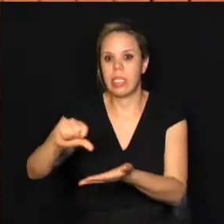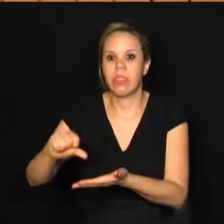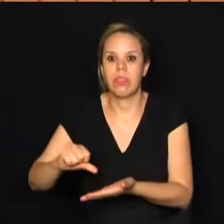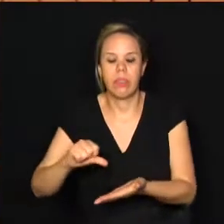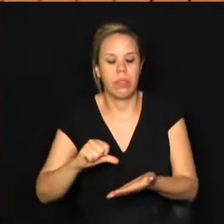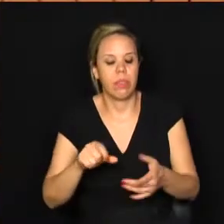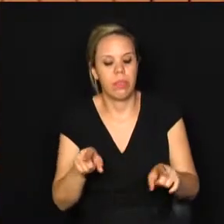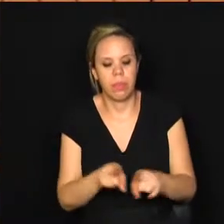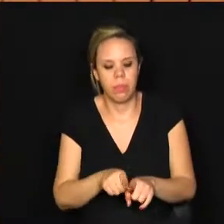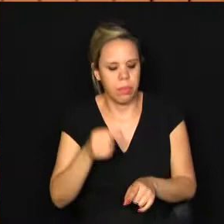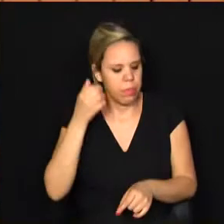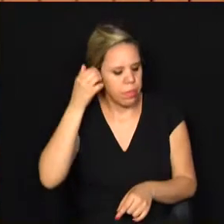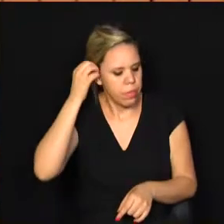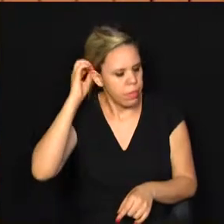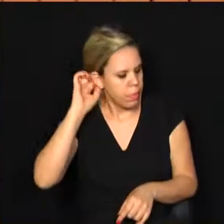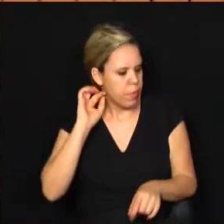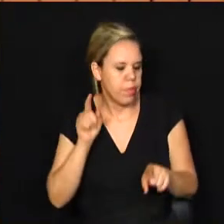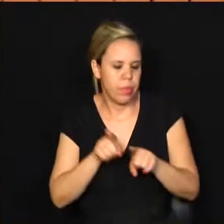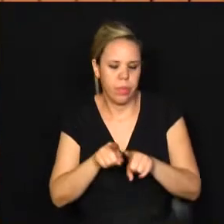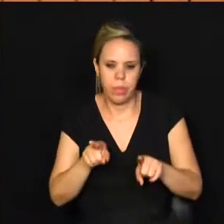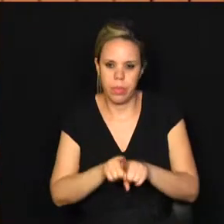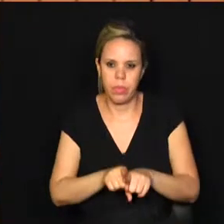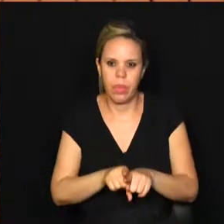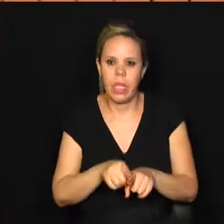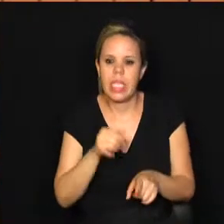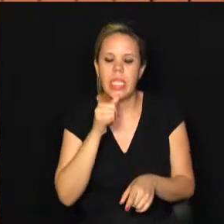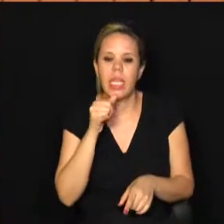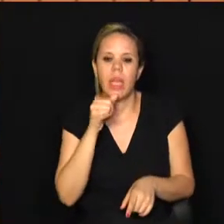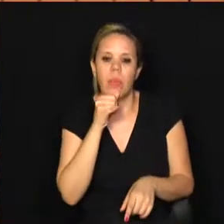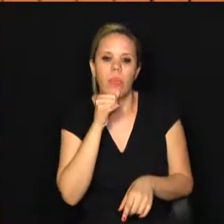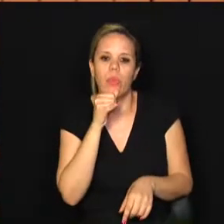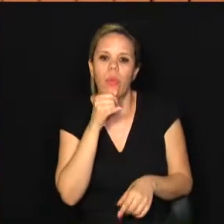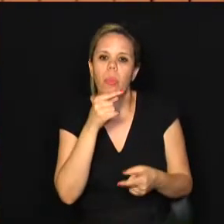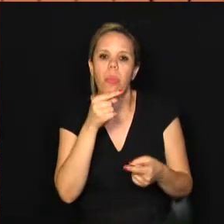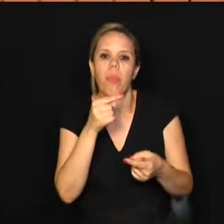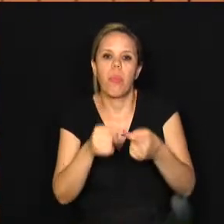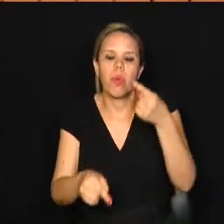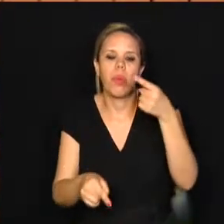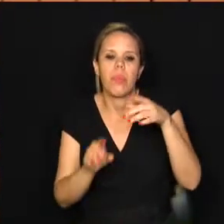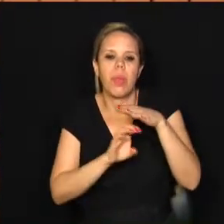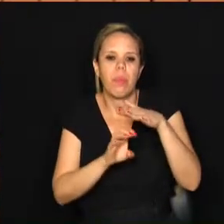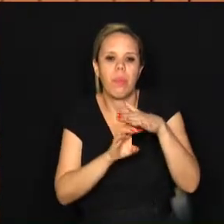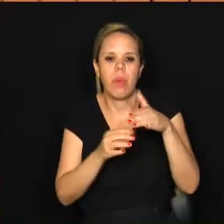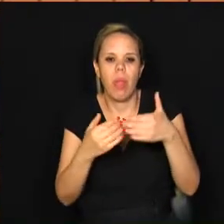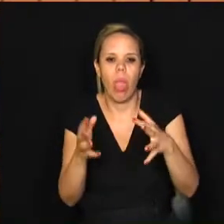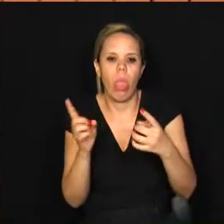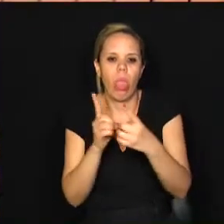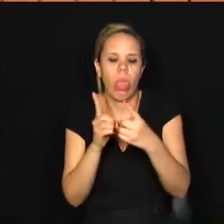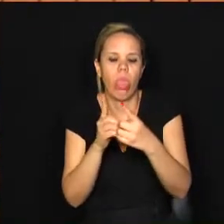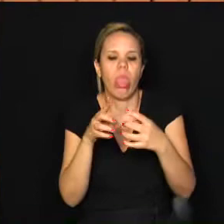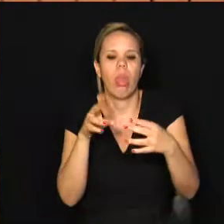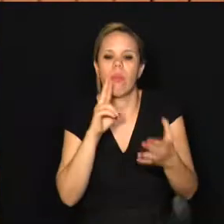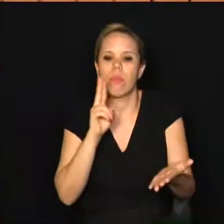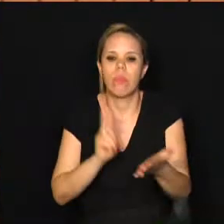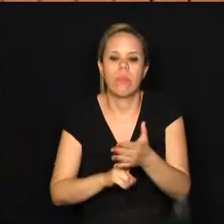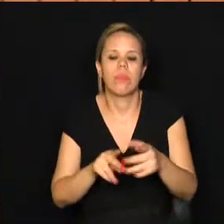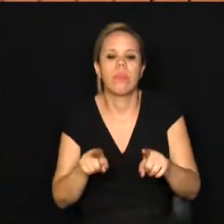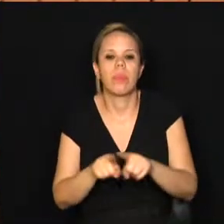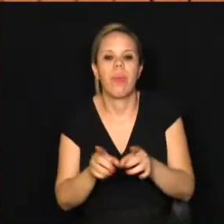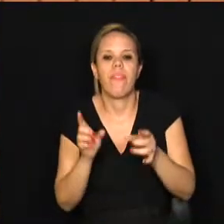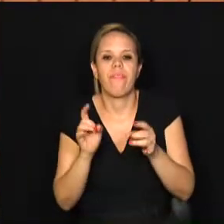mas também a tentativa de privatização que o governo tem tentado fazer com a agência do Correio e